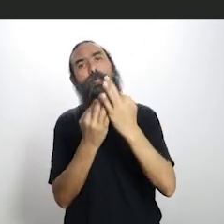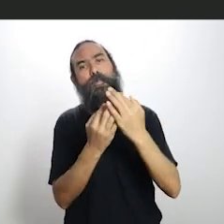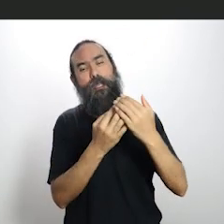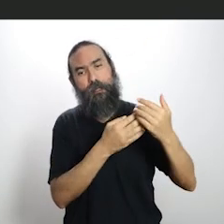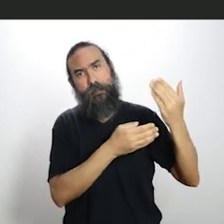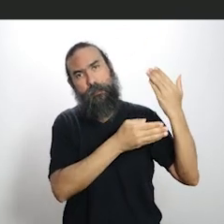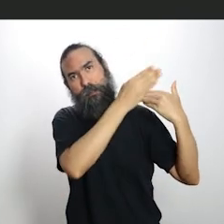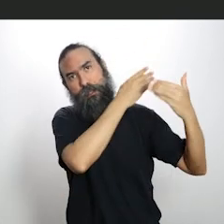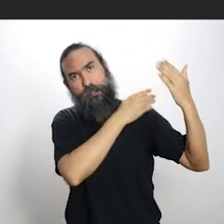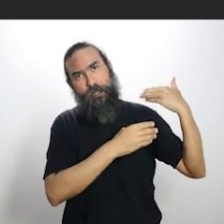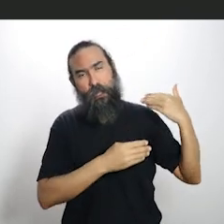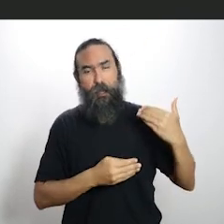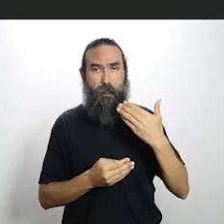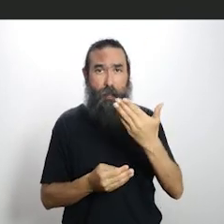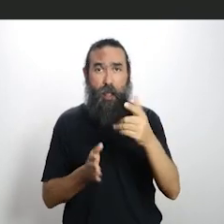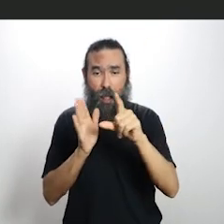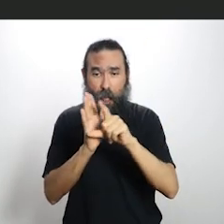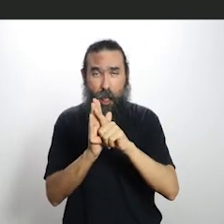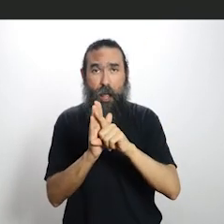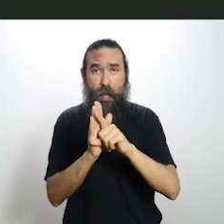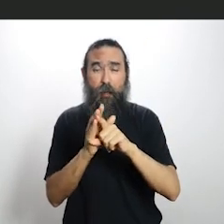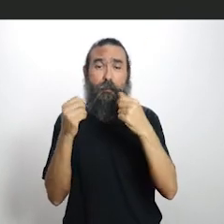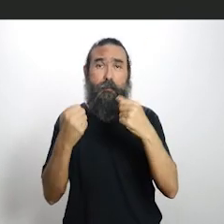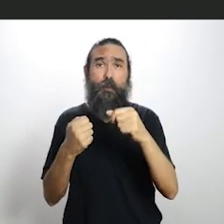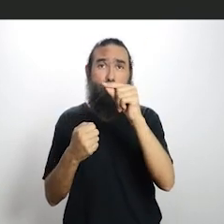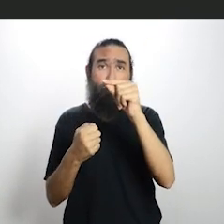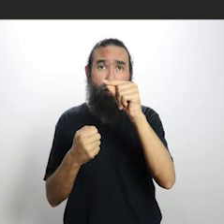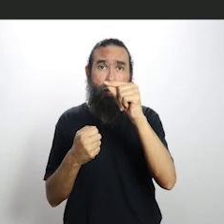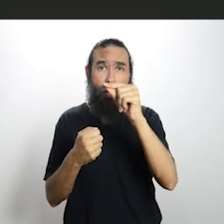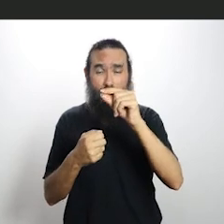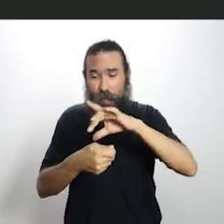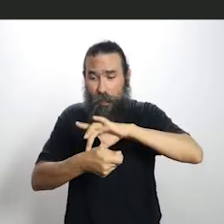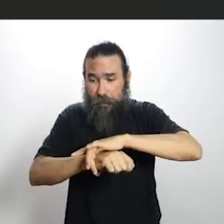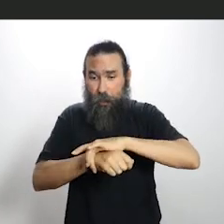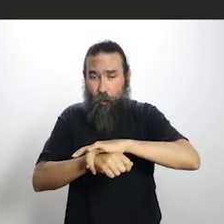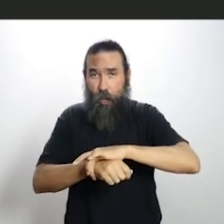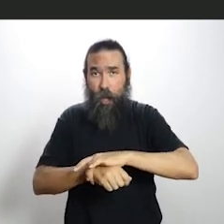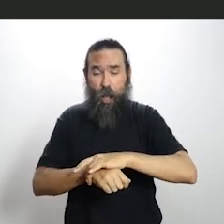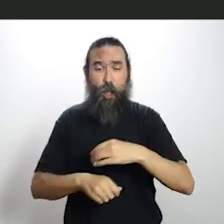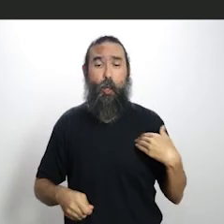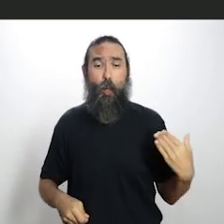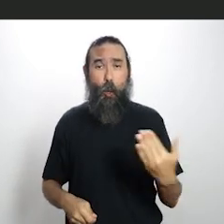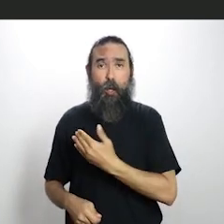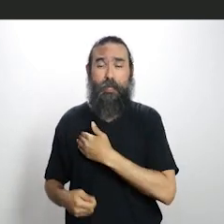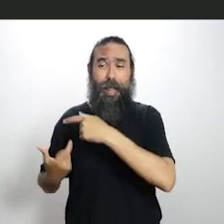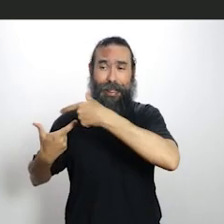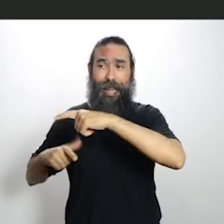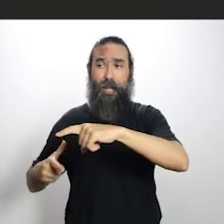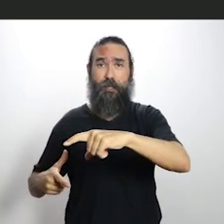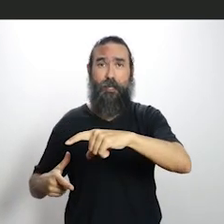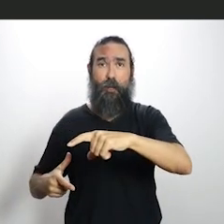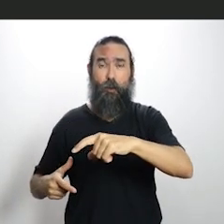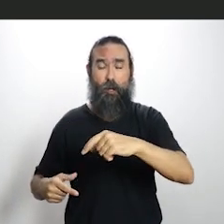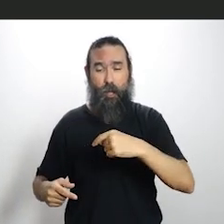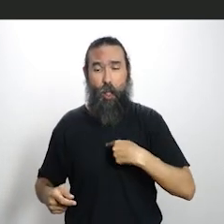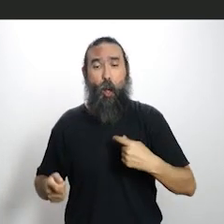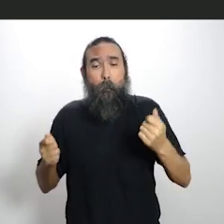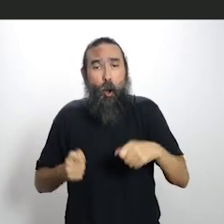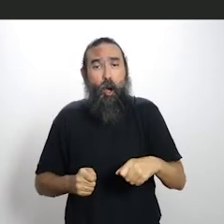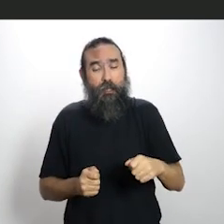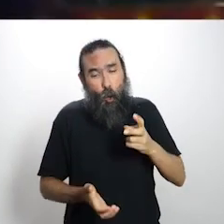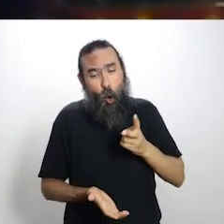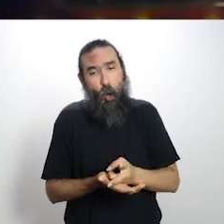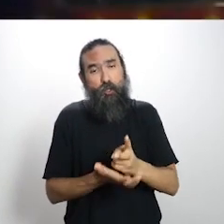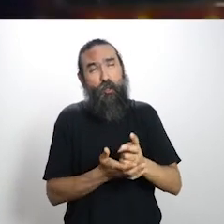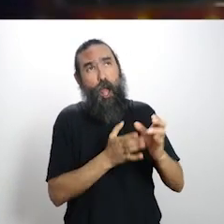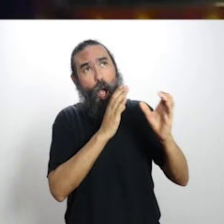tambores sabe isso só faz com gente séria sabe com espírito de sabe de ancestralidade